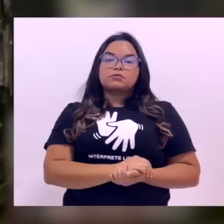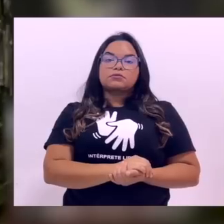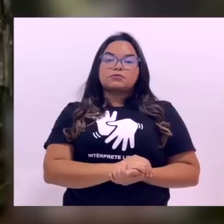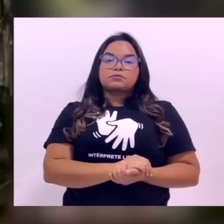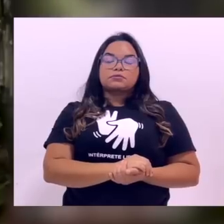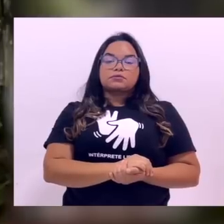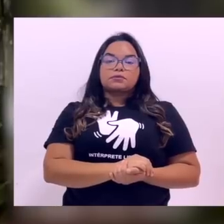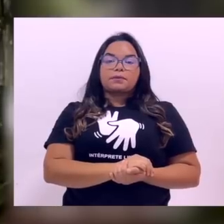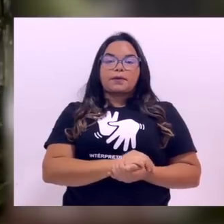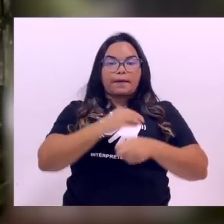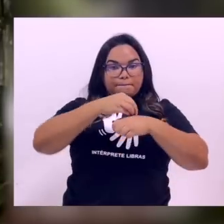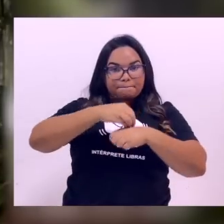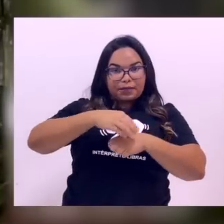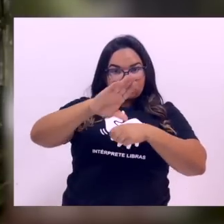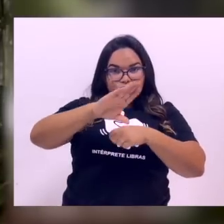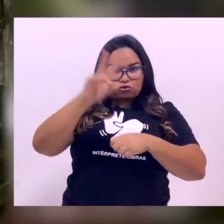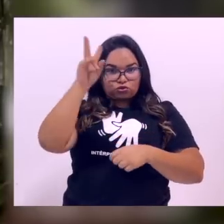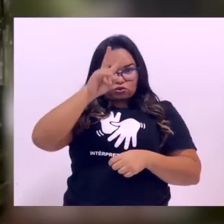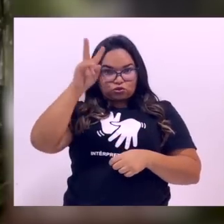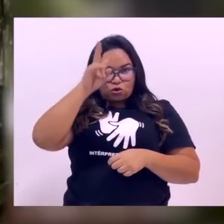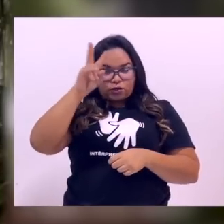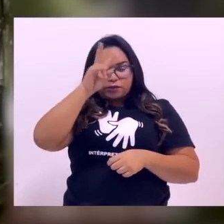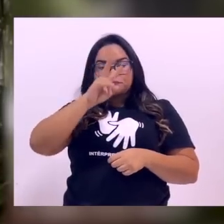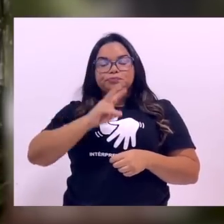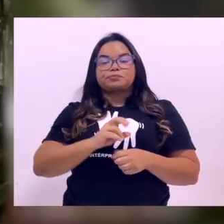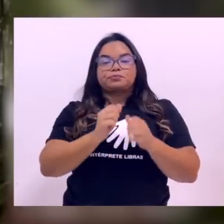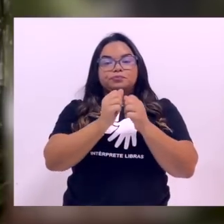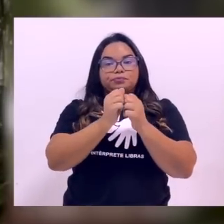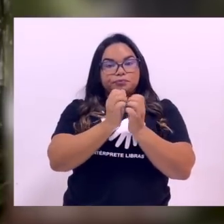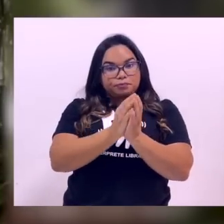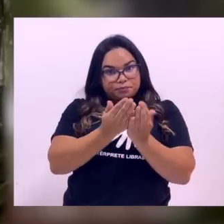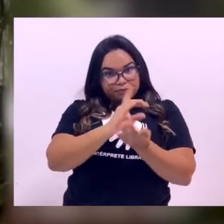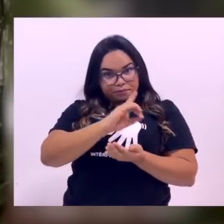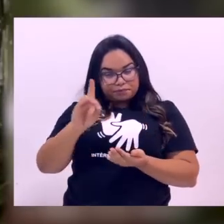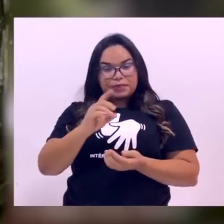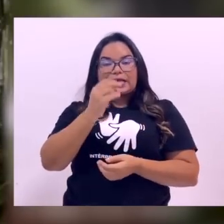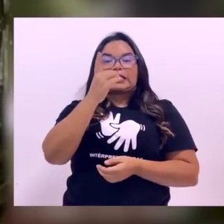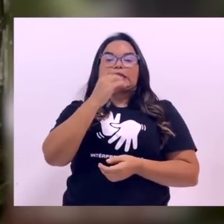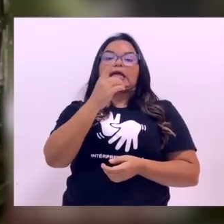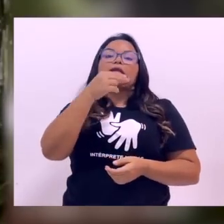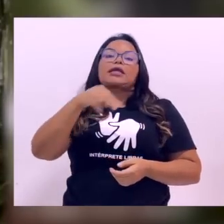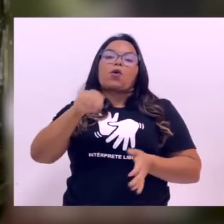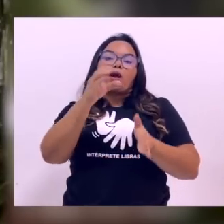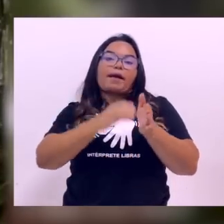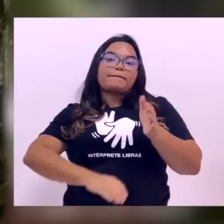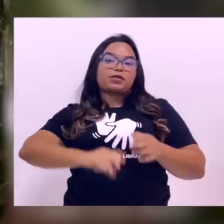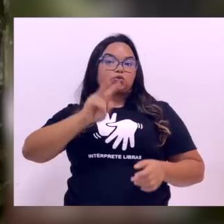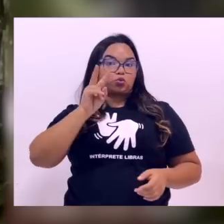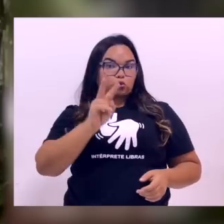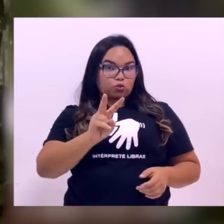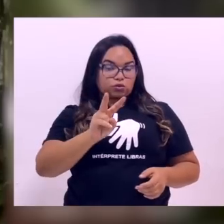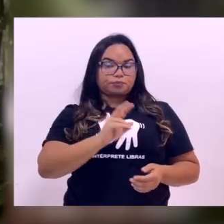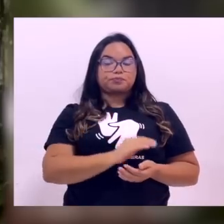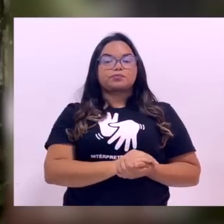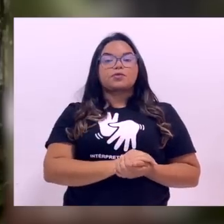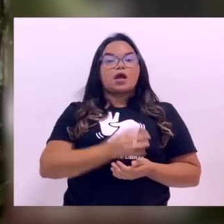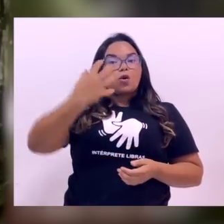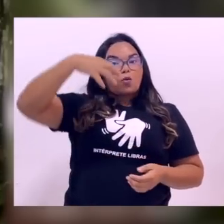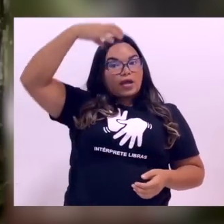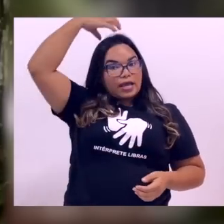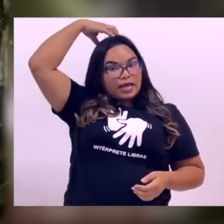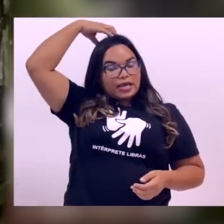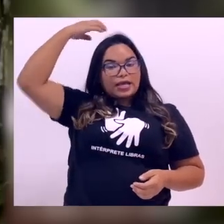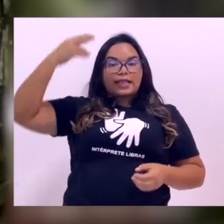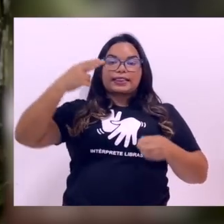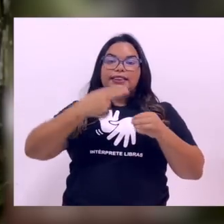Aqui, uma pequena história-chave da Bíblia. É Daniel capítulo 2, no qual o rei Nabucodonosor teve